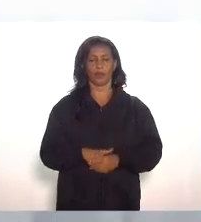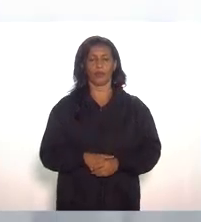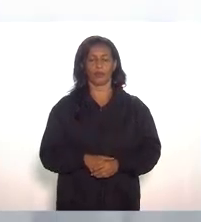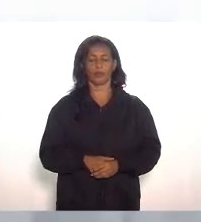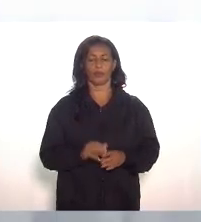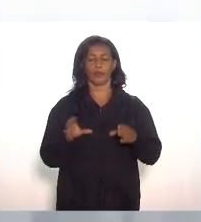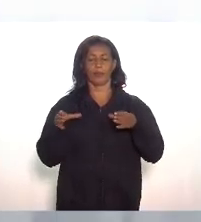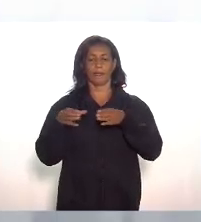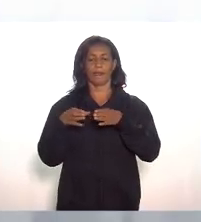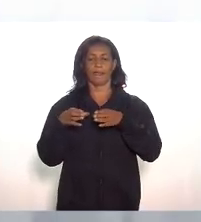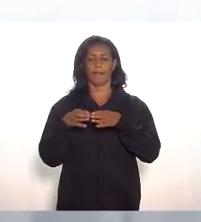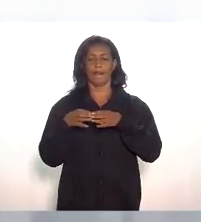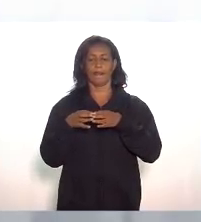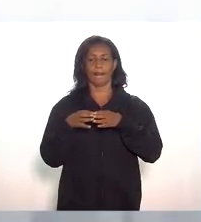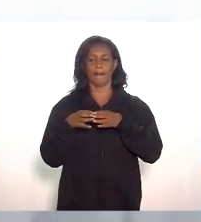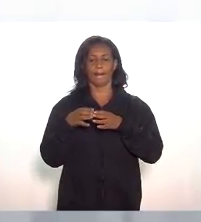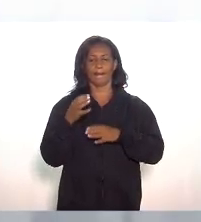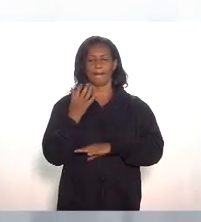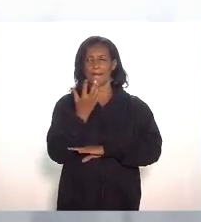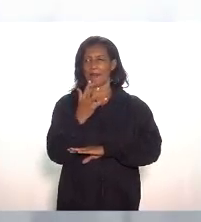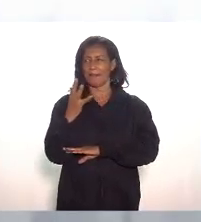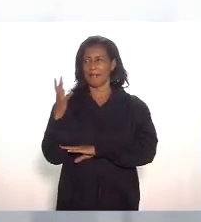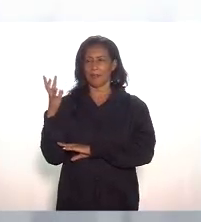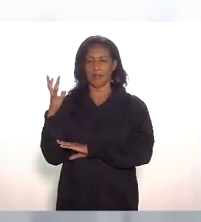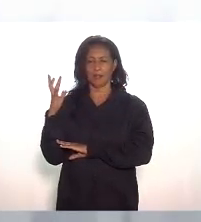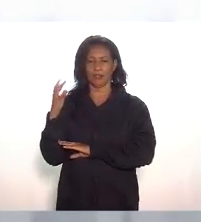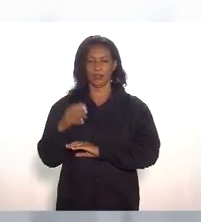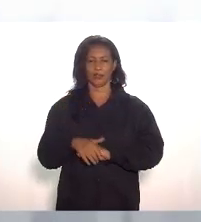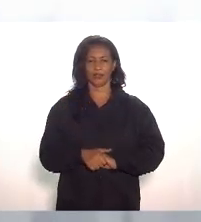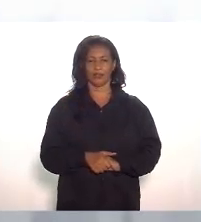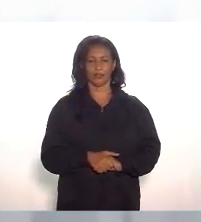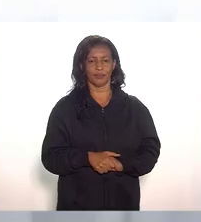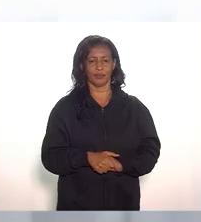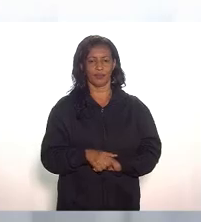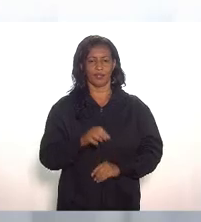Pela Comissão de Meio Ambiente, deputado Sérgio Fernandes.